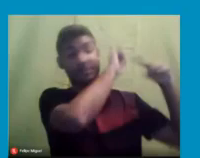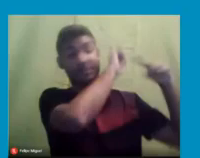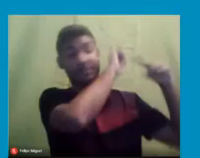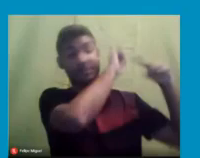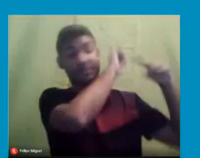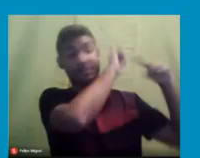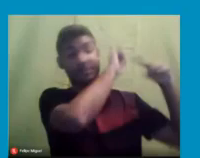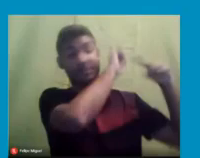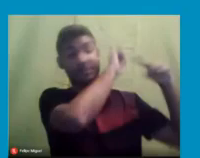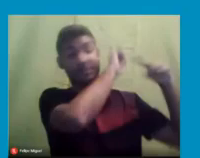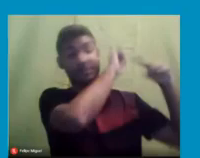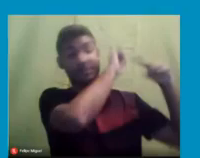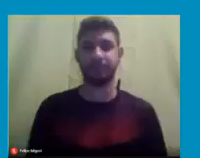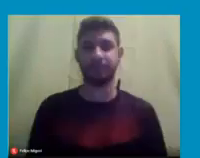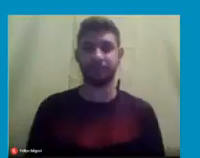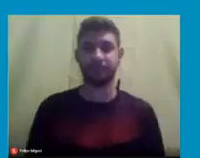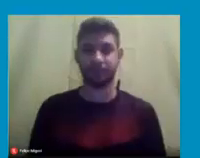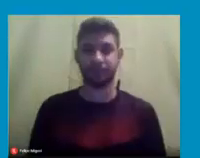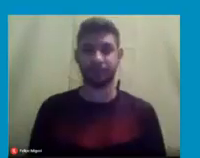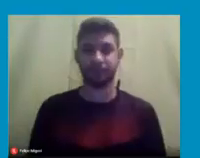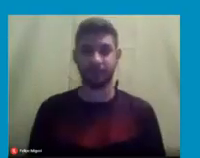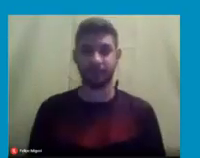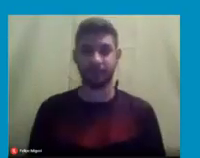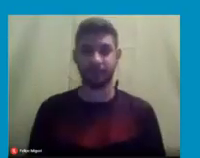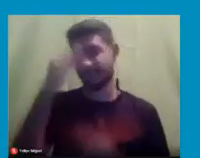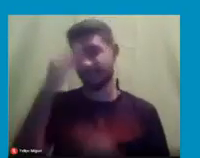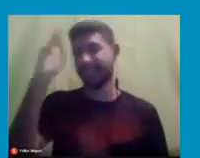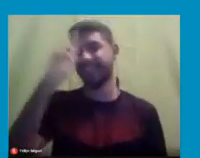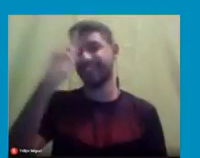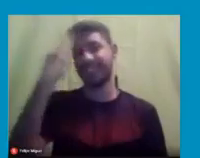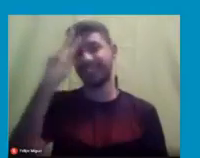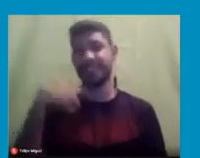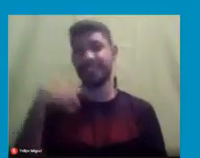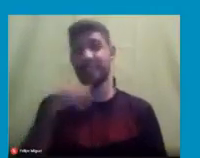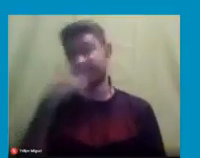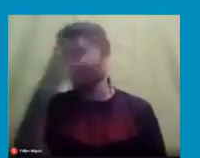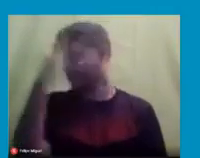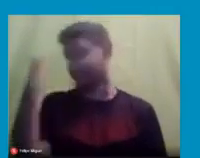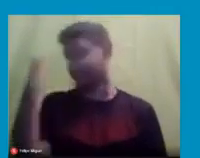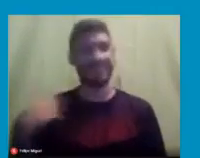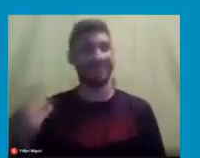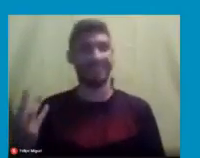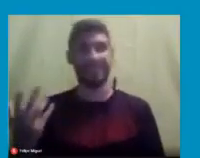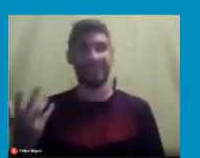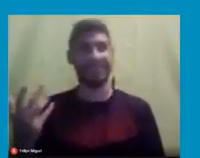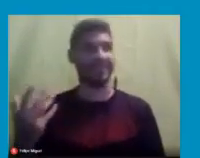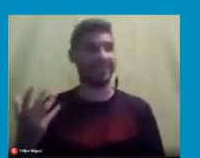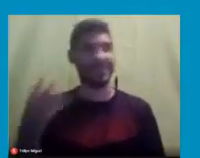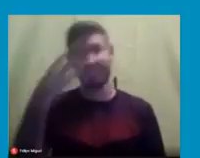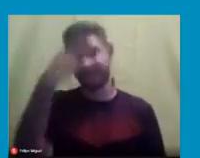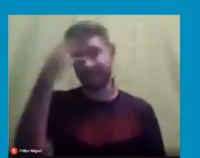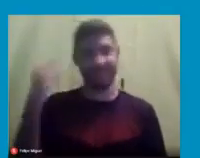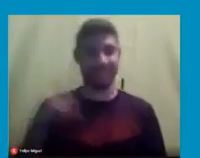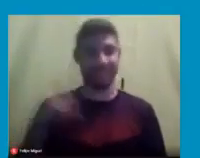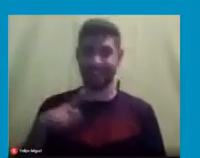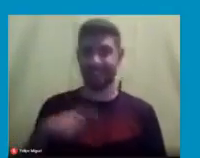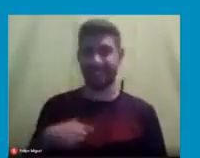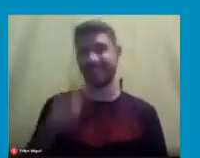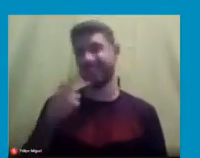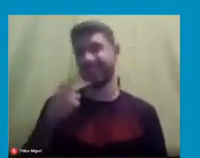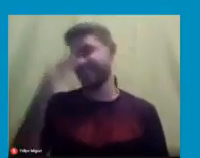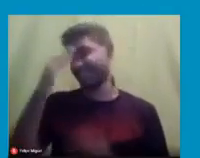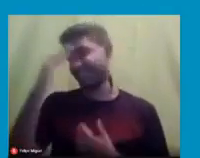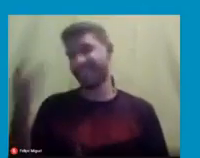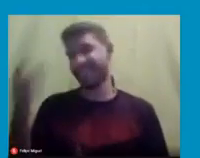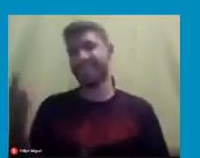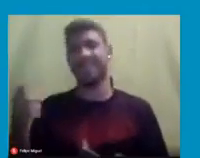foi o que aconteceu. Obrigado, bem lembrado. Eu mesmo já não me lembrava, pois já tem bastante tempo. Mas eu